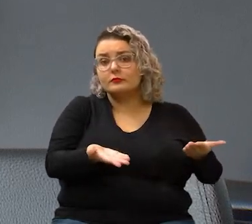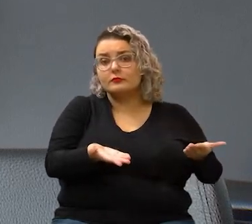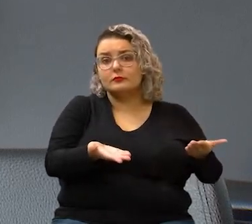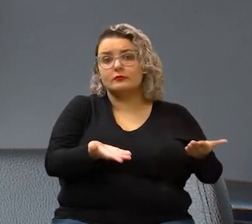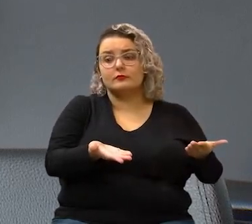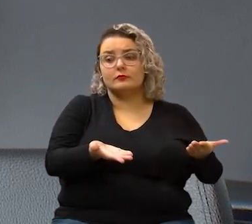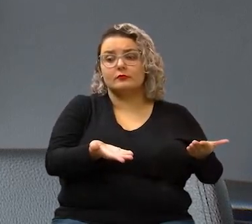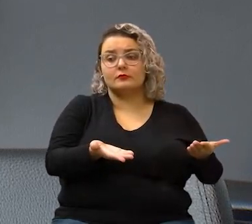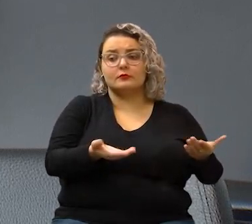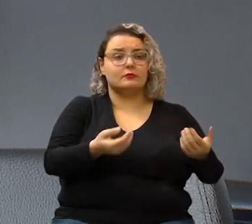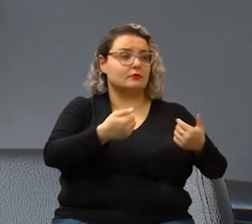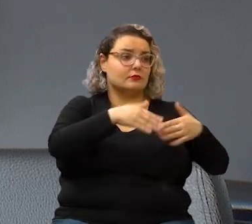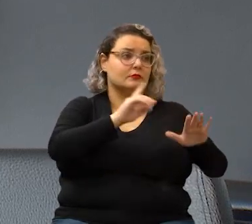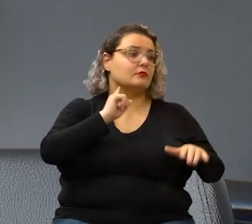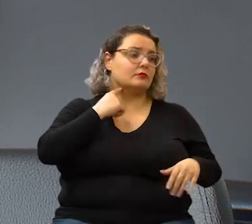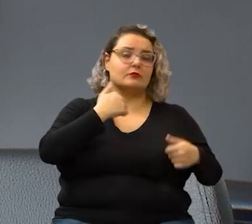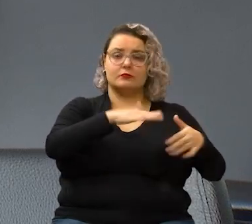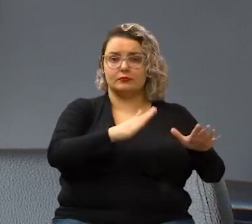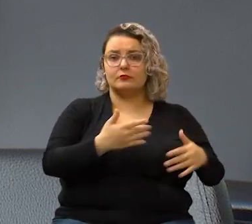vai ser